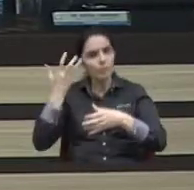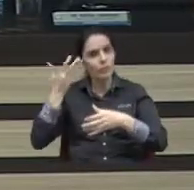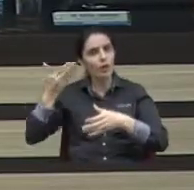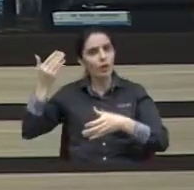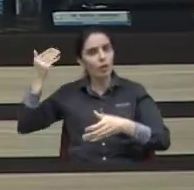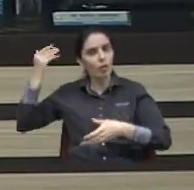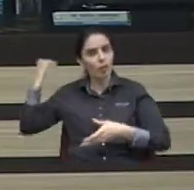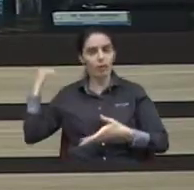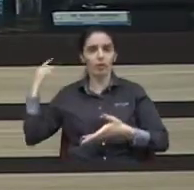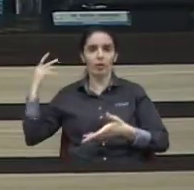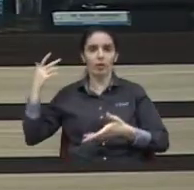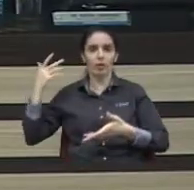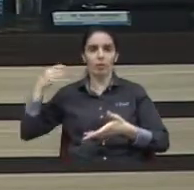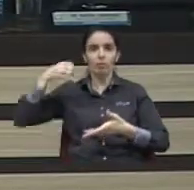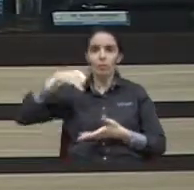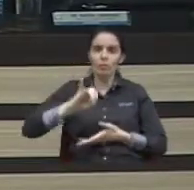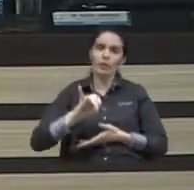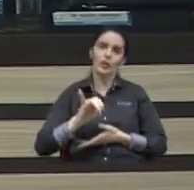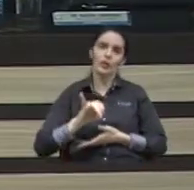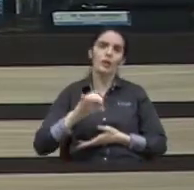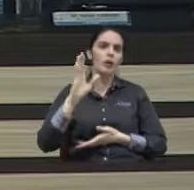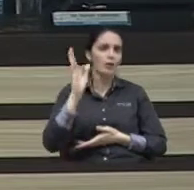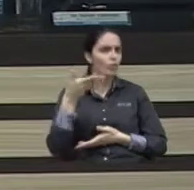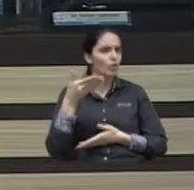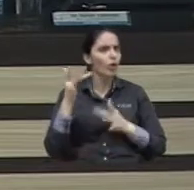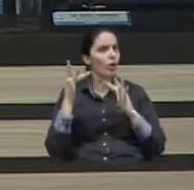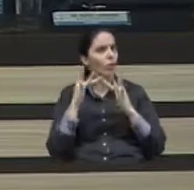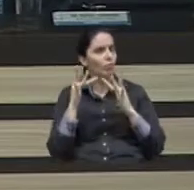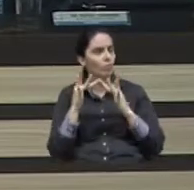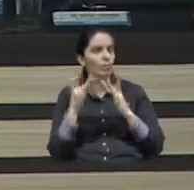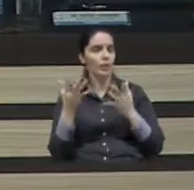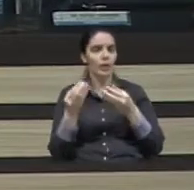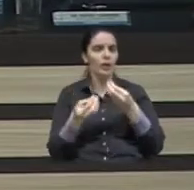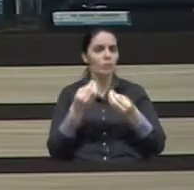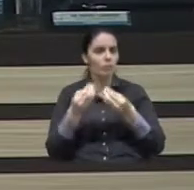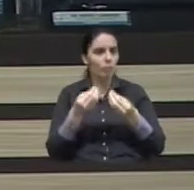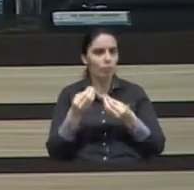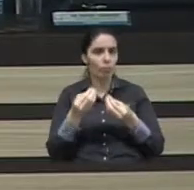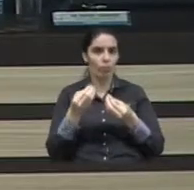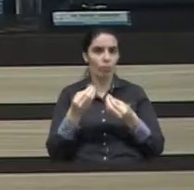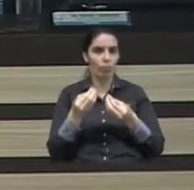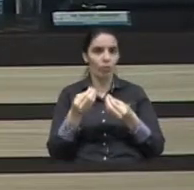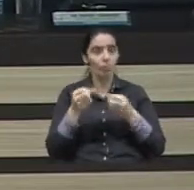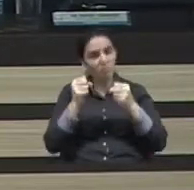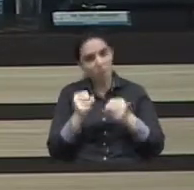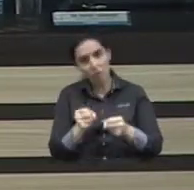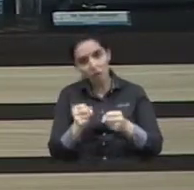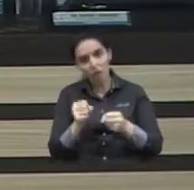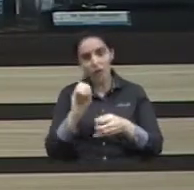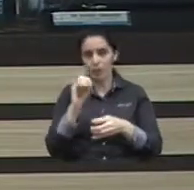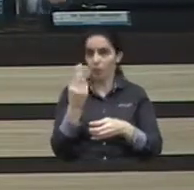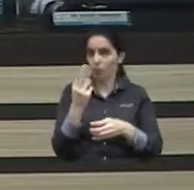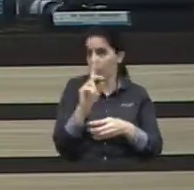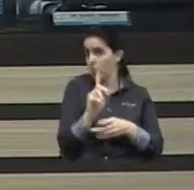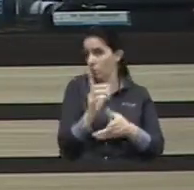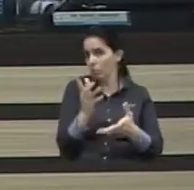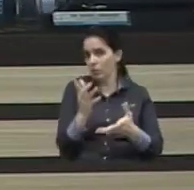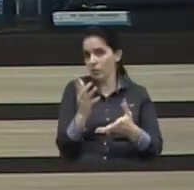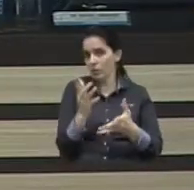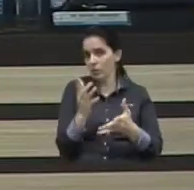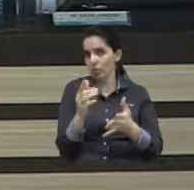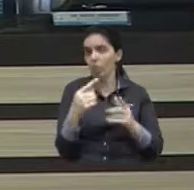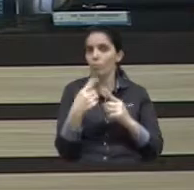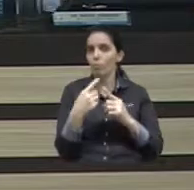perguntando aqui se já tiveram esse contato, como é que está, qual a possibilidade de fazer, porque a gente sabe que tem uma lista de espera